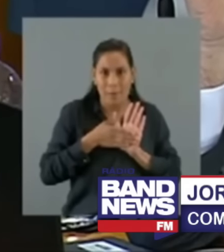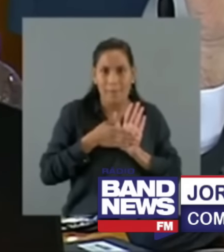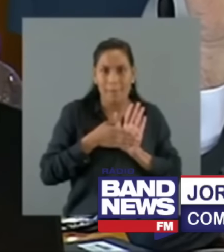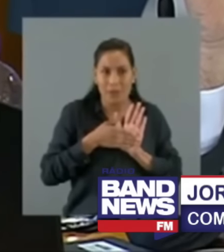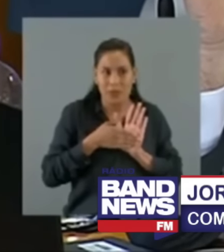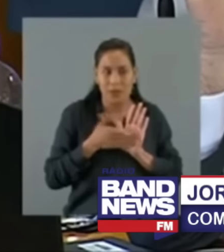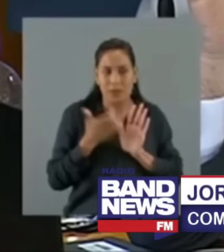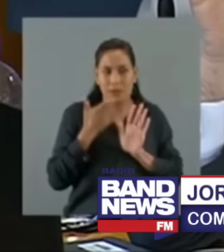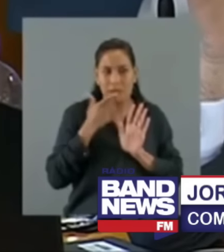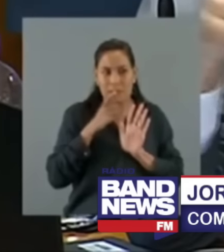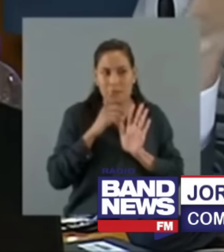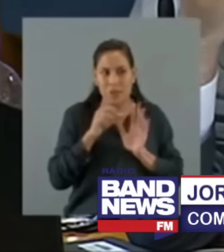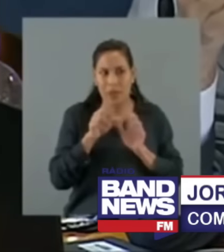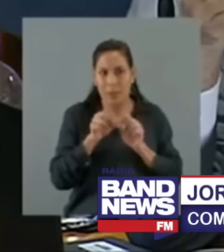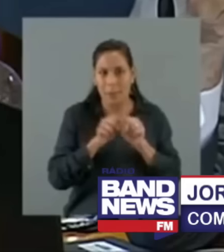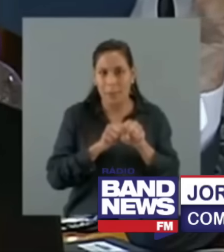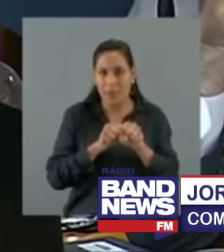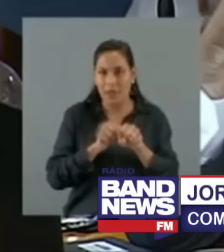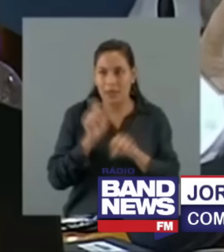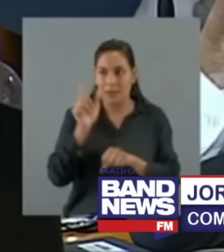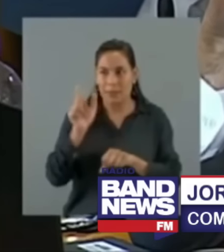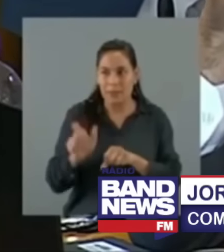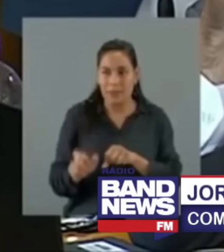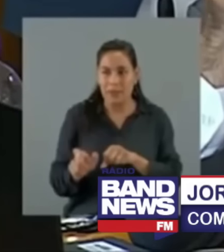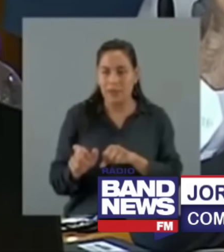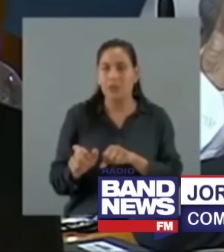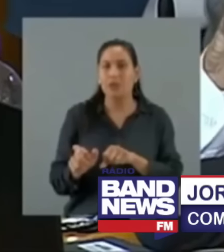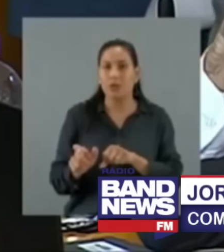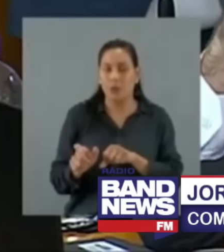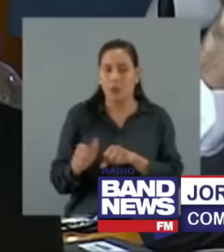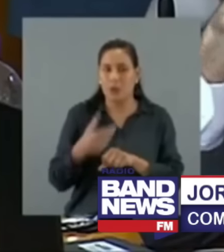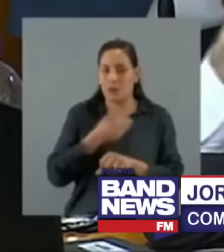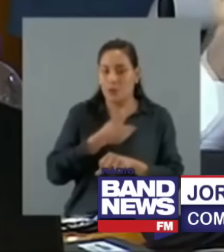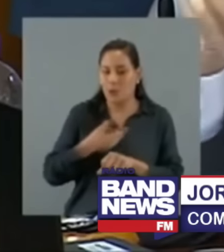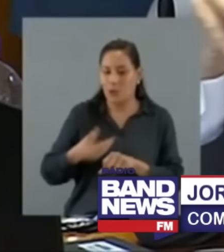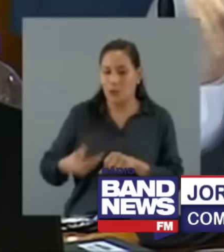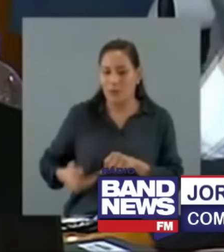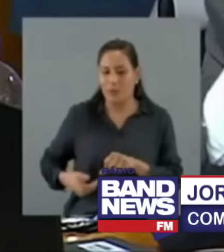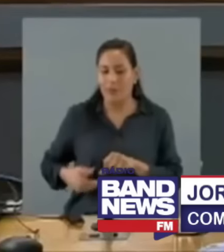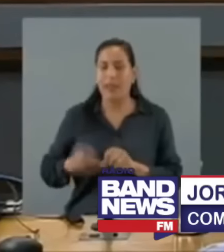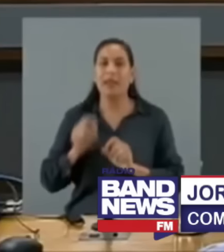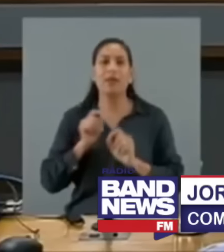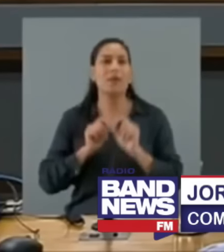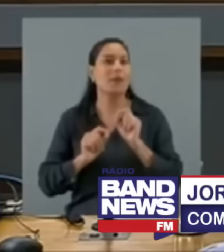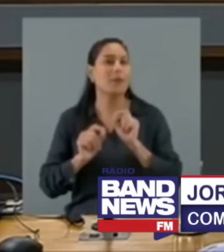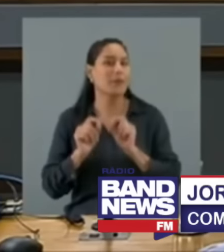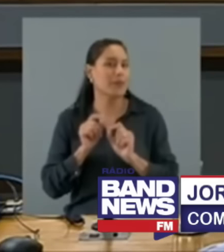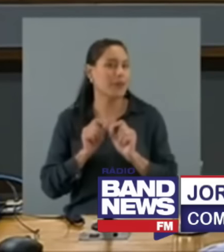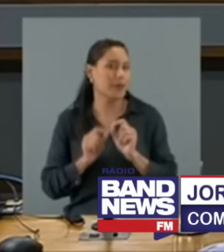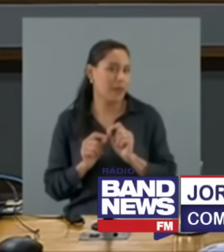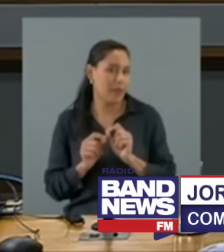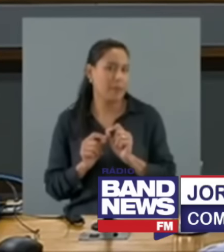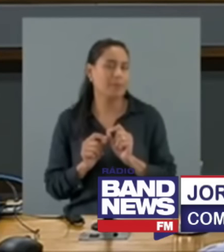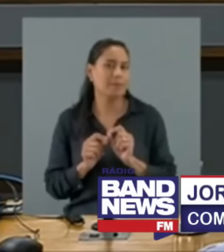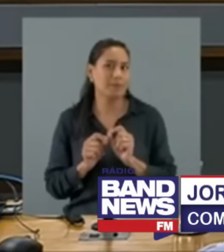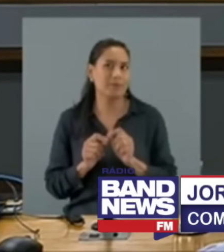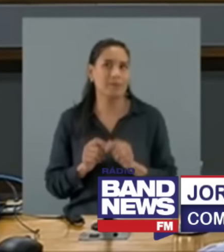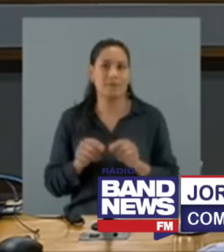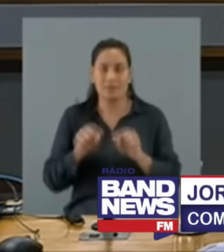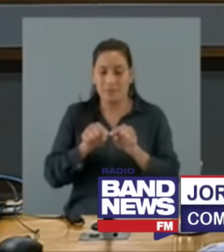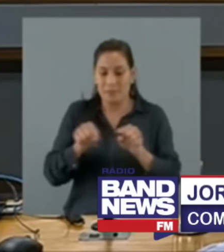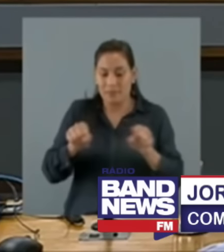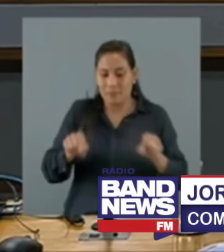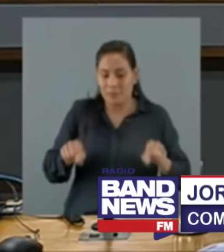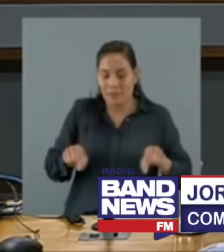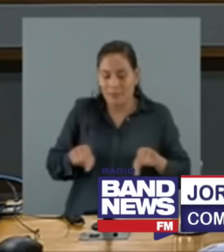Brasil e o ato seguinte a eles conseguirem isso seria eles instaurarem instaurarem uma espécie de gabinete de